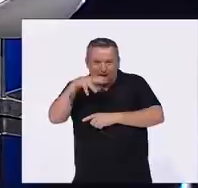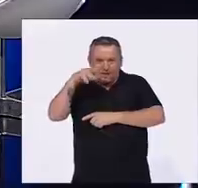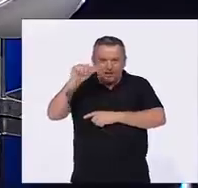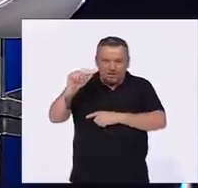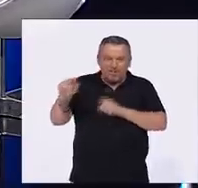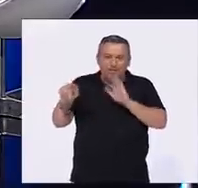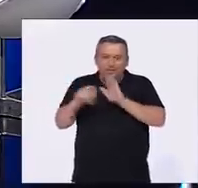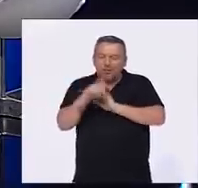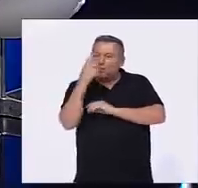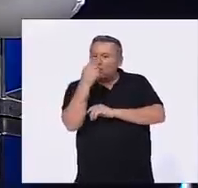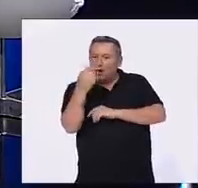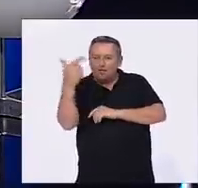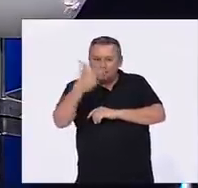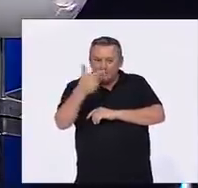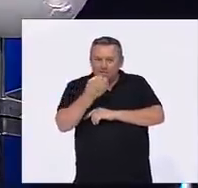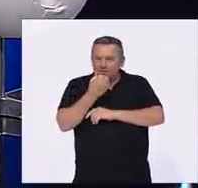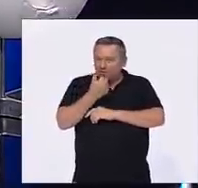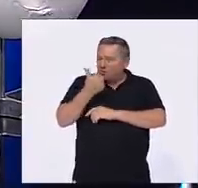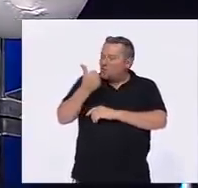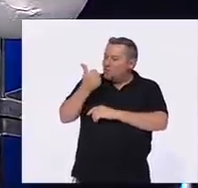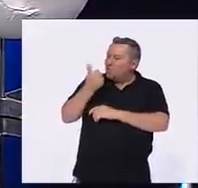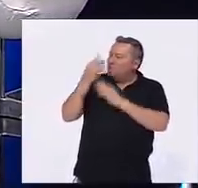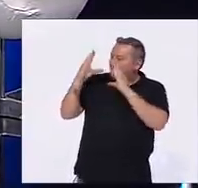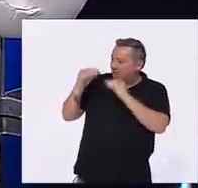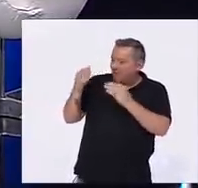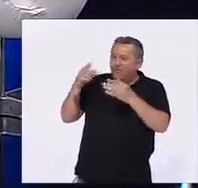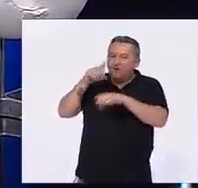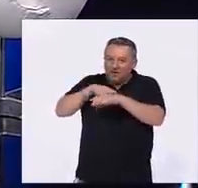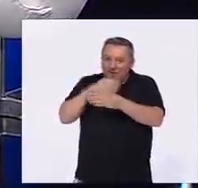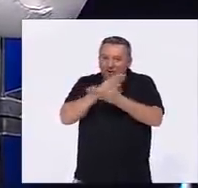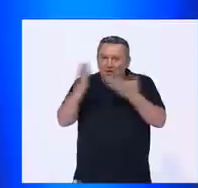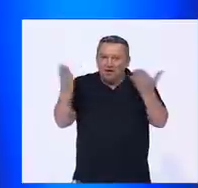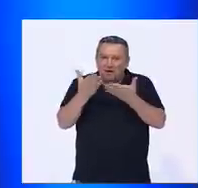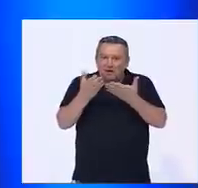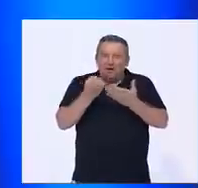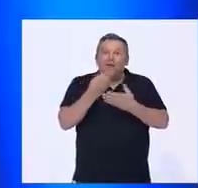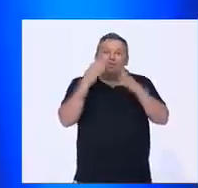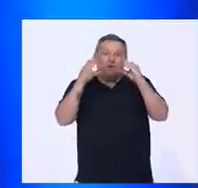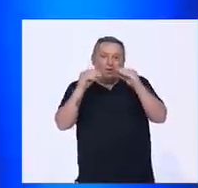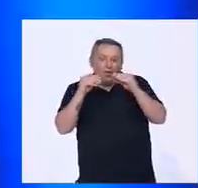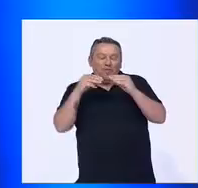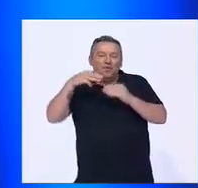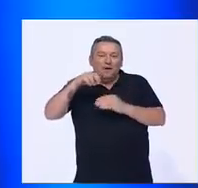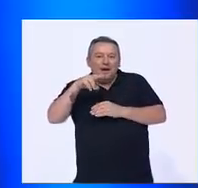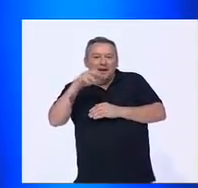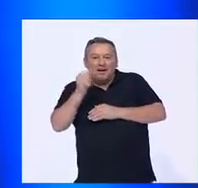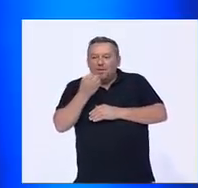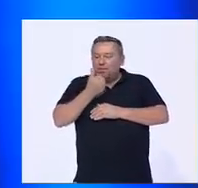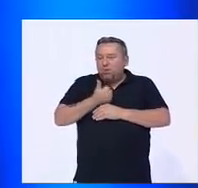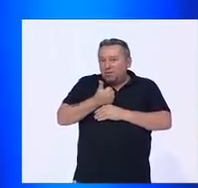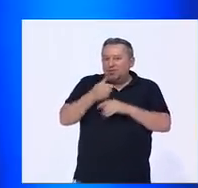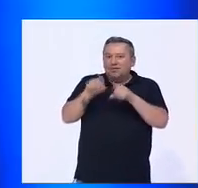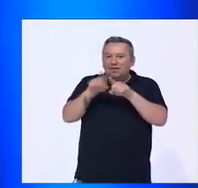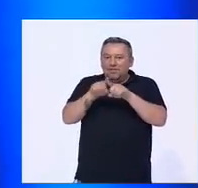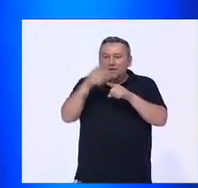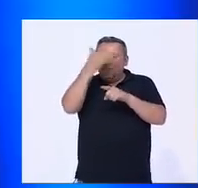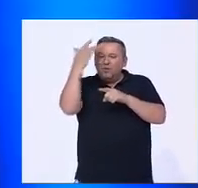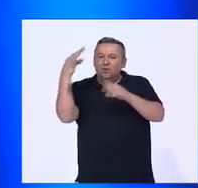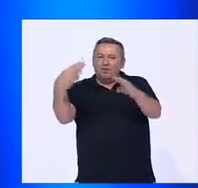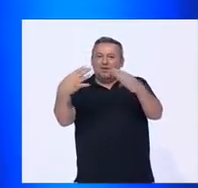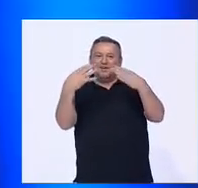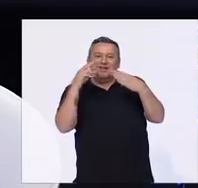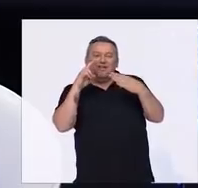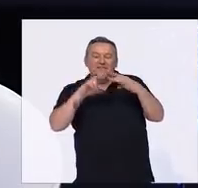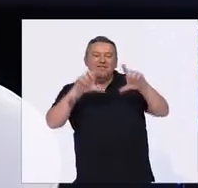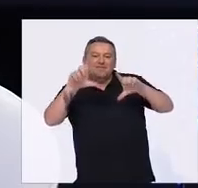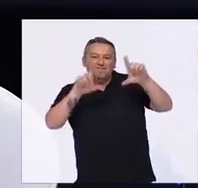Geraldo Alckmin. Candidata, boa noite. O tempo começa a contar a partir de agora. Boa noite, Mariana. Boa noite, Mauro. Boa noite aos telespectadores que acompanham este